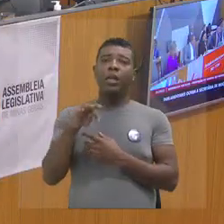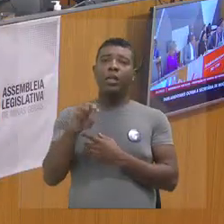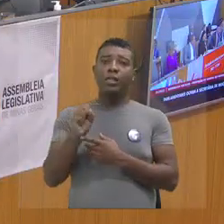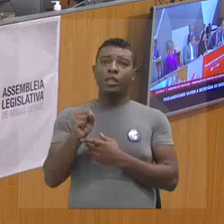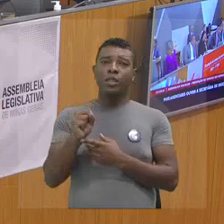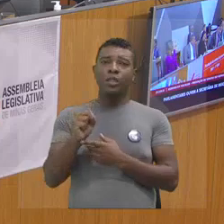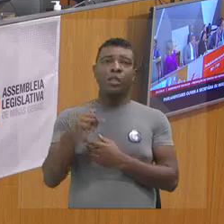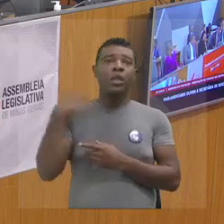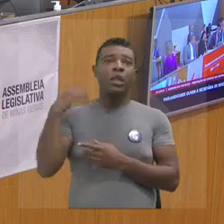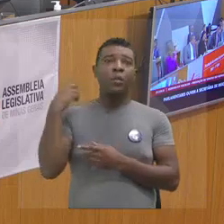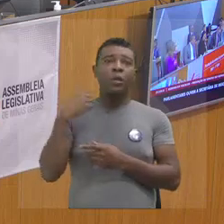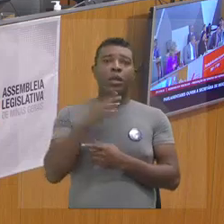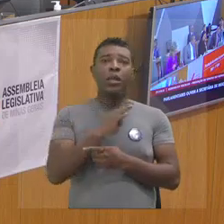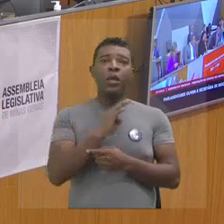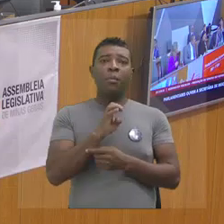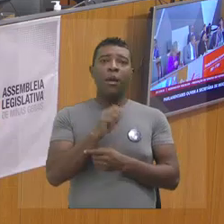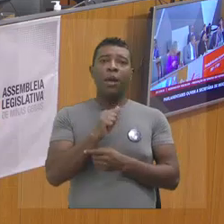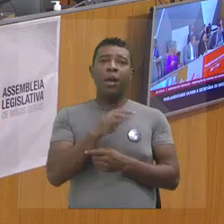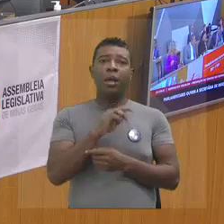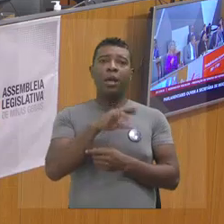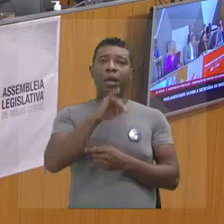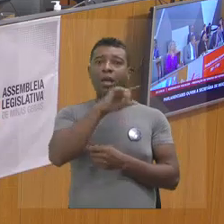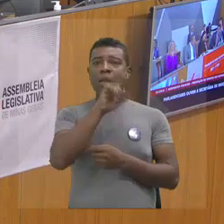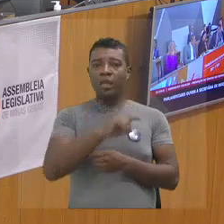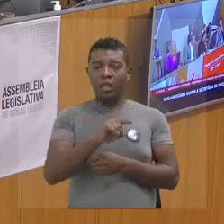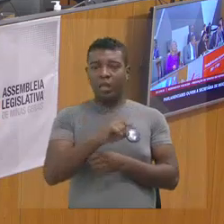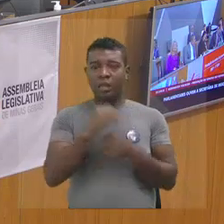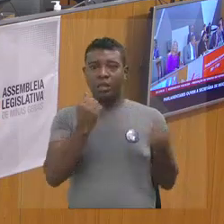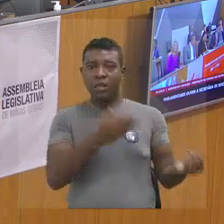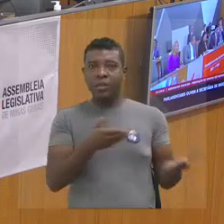Beatriz Cerqueira palavra é sua